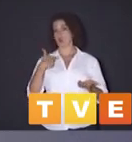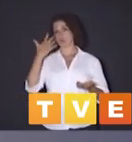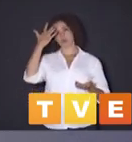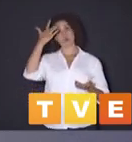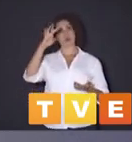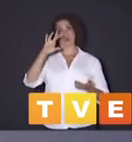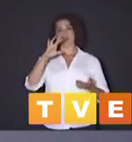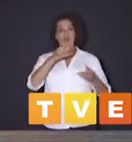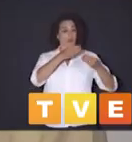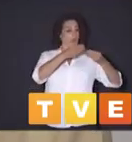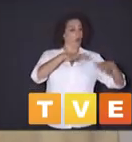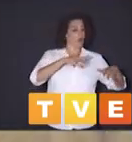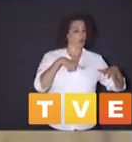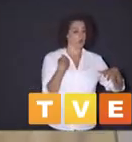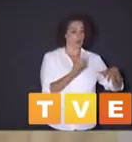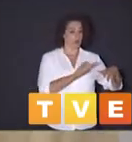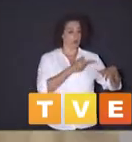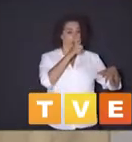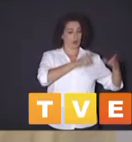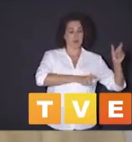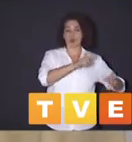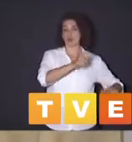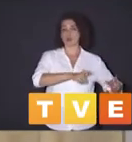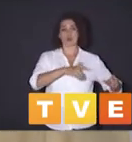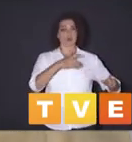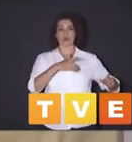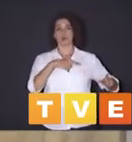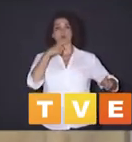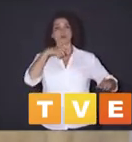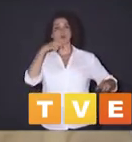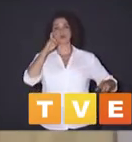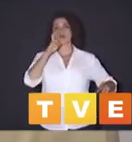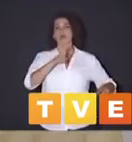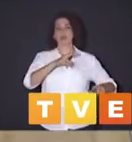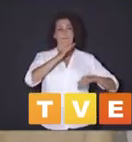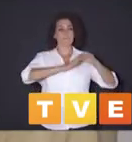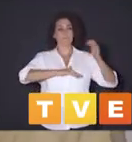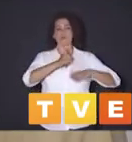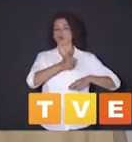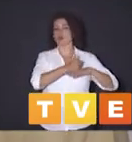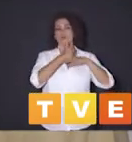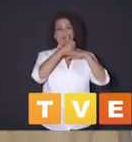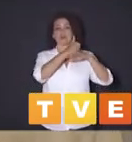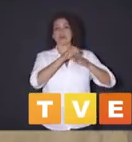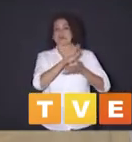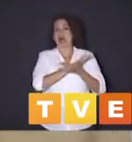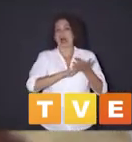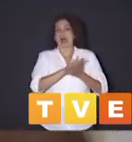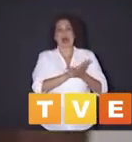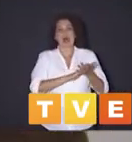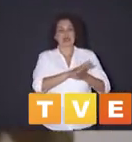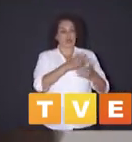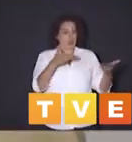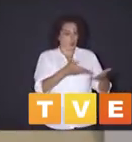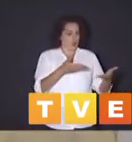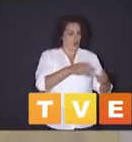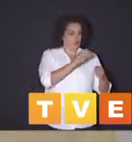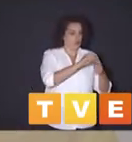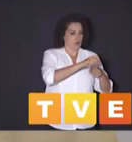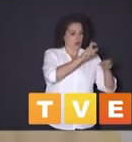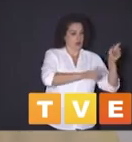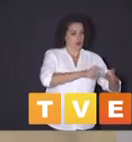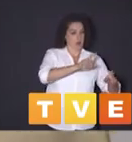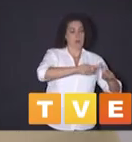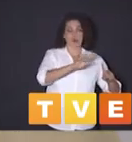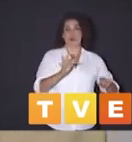sobrar pra gente fazer eu não consigo ver nenhuma profissão nenhum trabalho que é feito por um humano hoje que não vai poder ser feito por